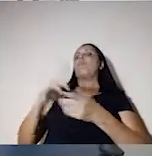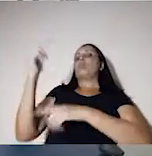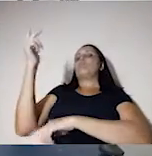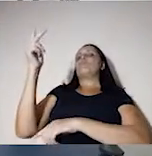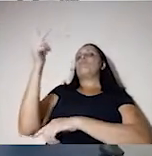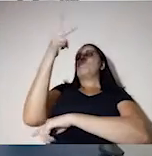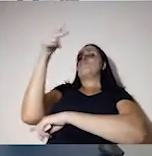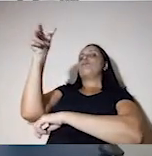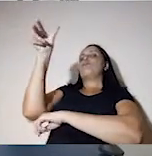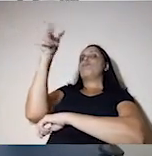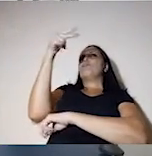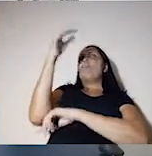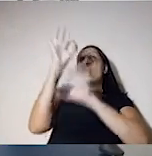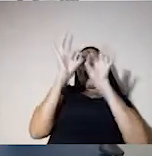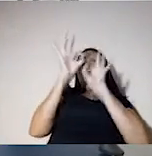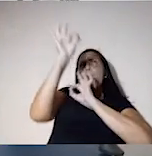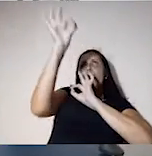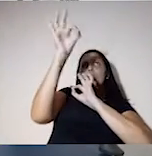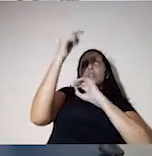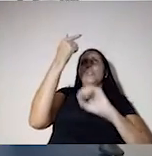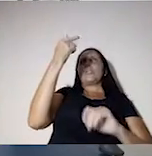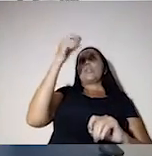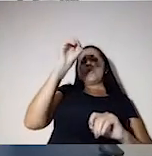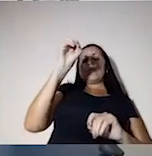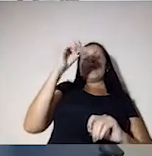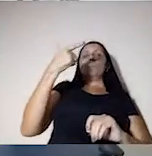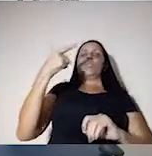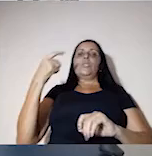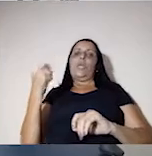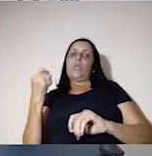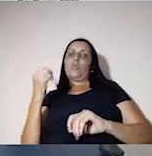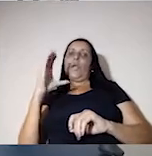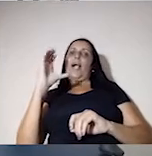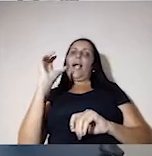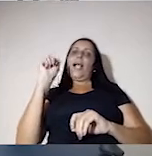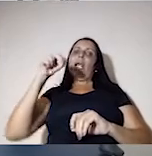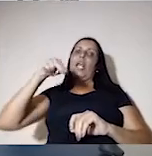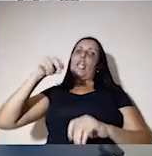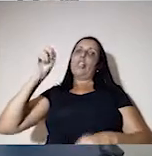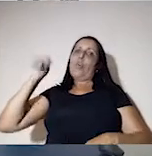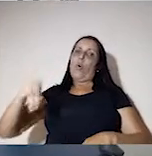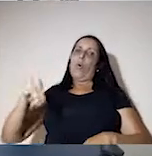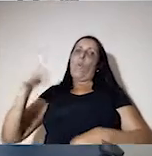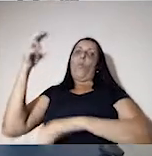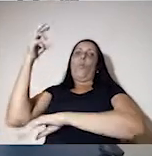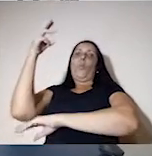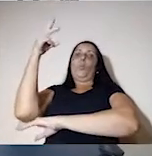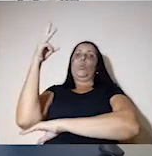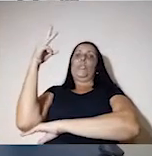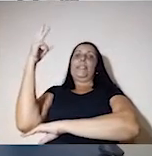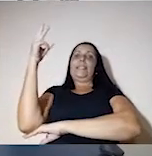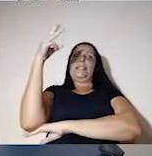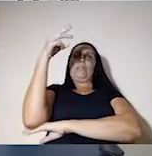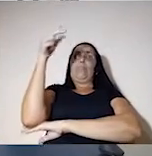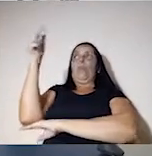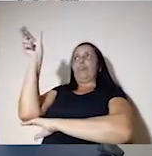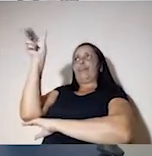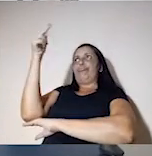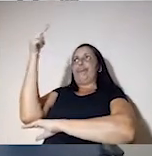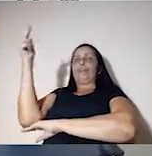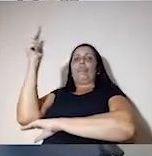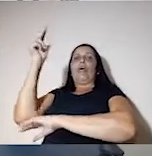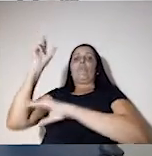é para você fazer uma câmera de longe, você usar uma 70-200 numa Canon. Com esse tripé